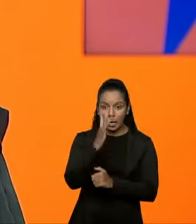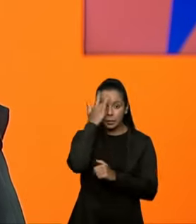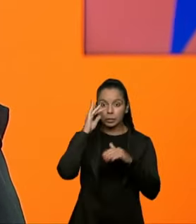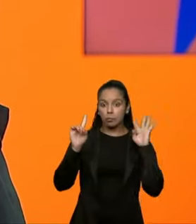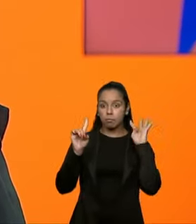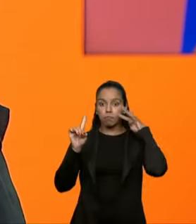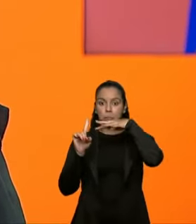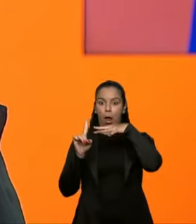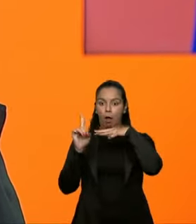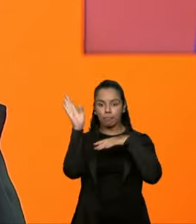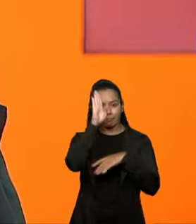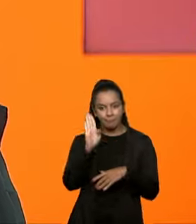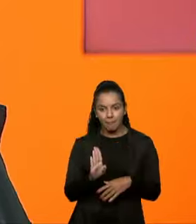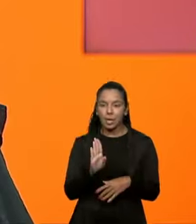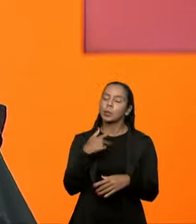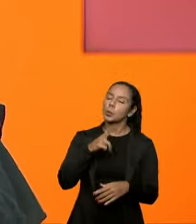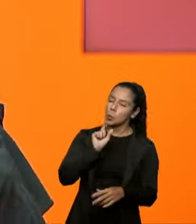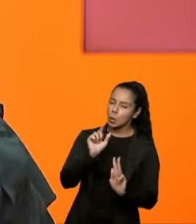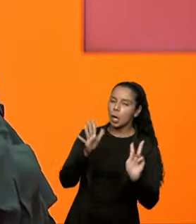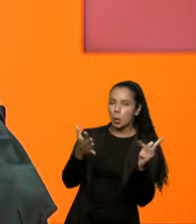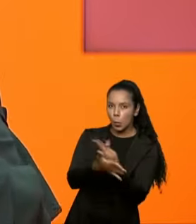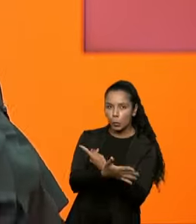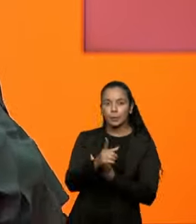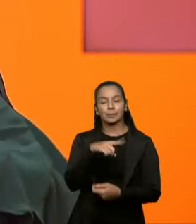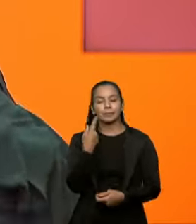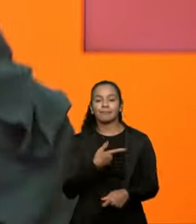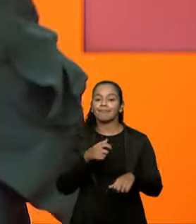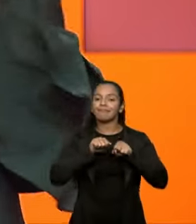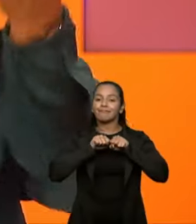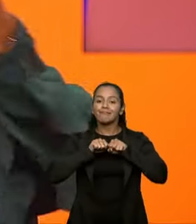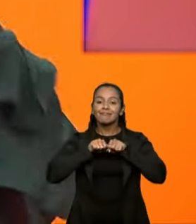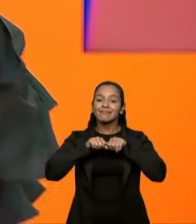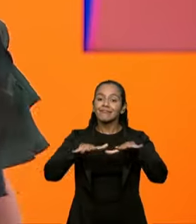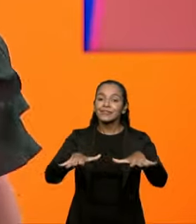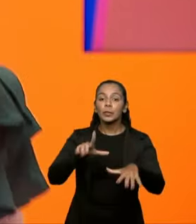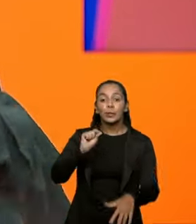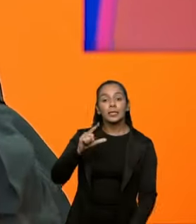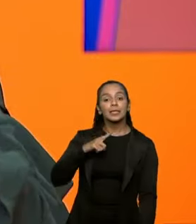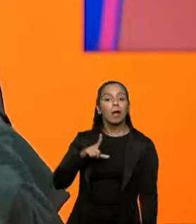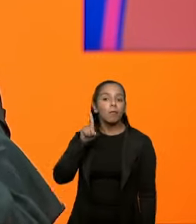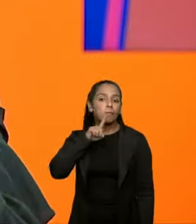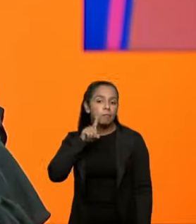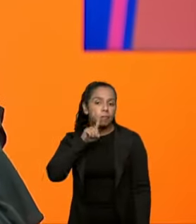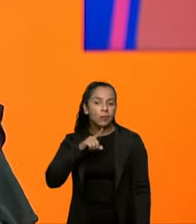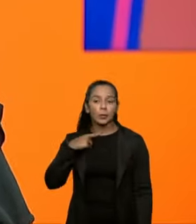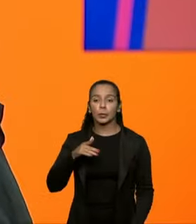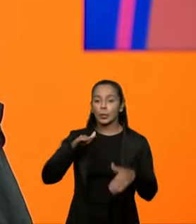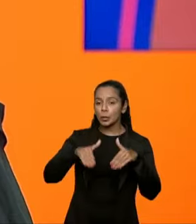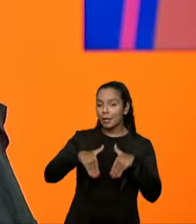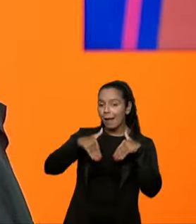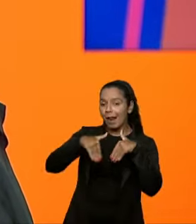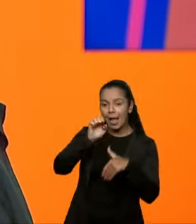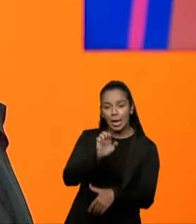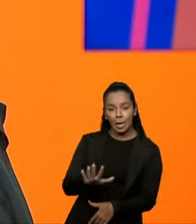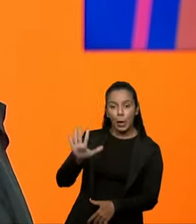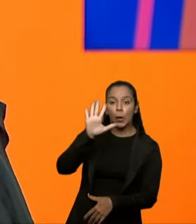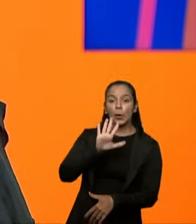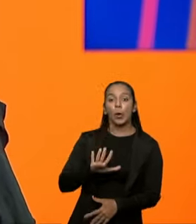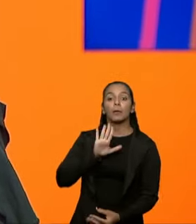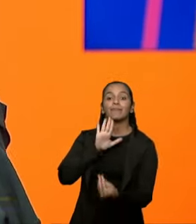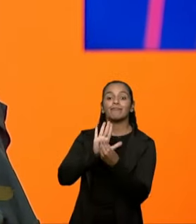sono. E o que aconteceu é que a gente replica o que tem nos Estados Unidos, Canadá, Europa, com a